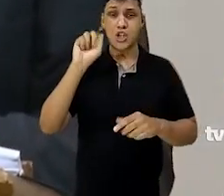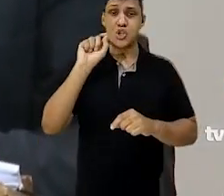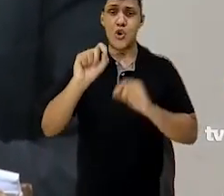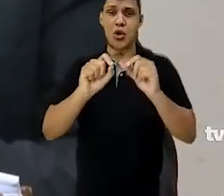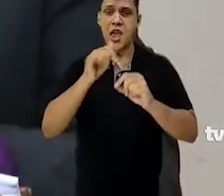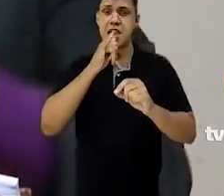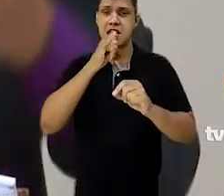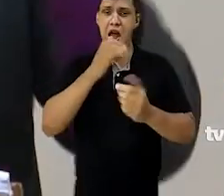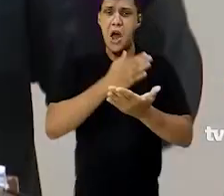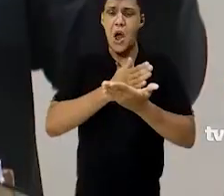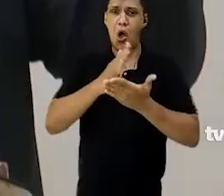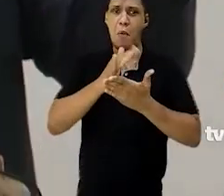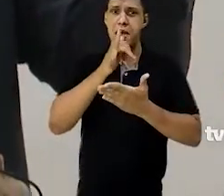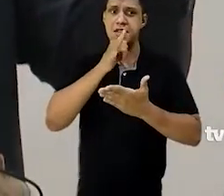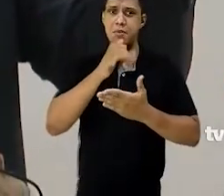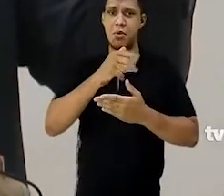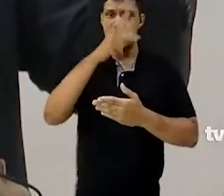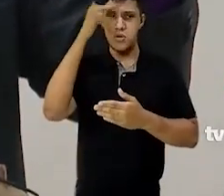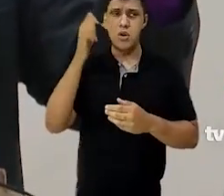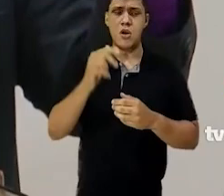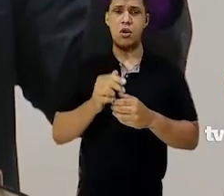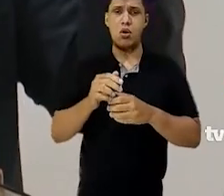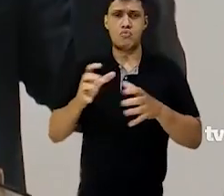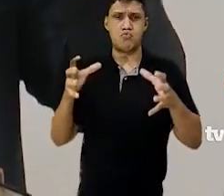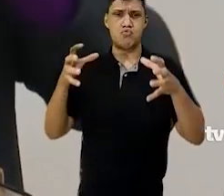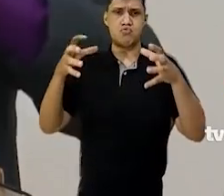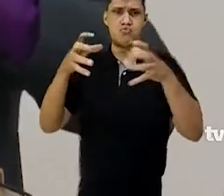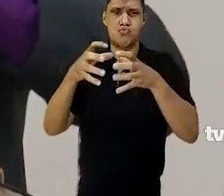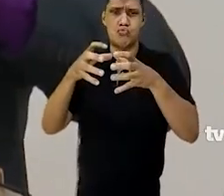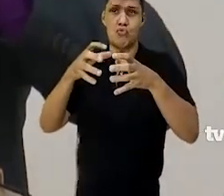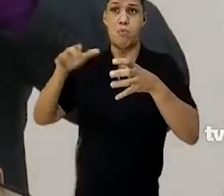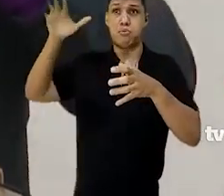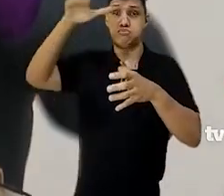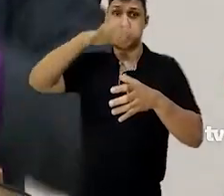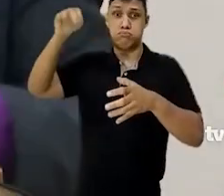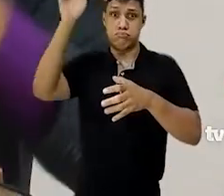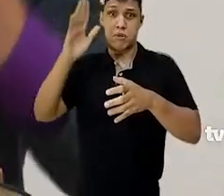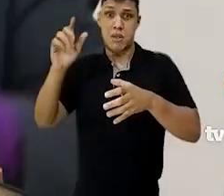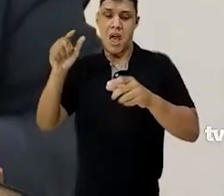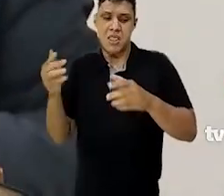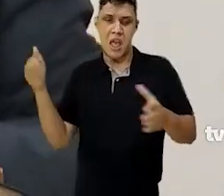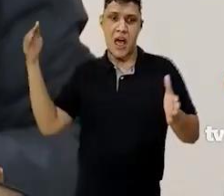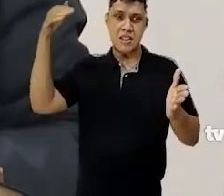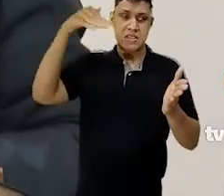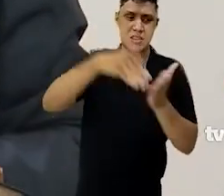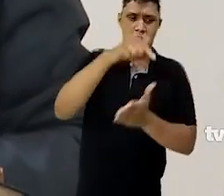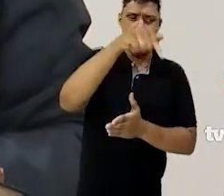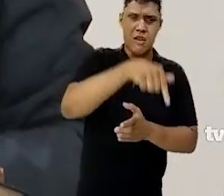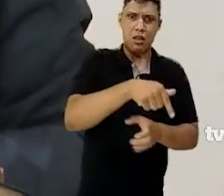para baixo, da esfera nacional para a esfera local. Mas o município